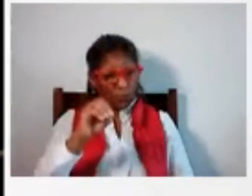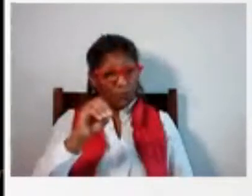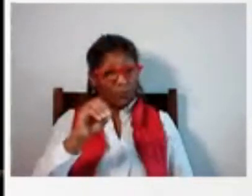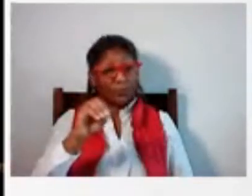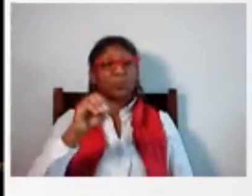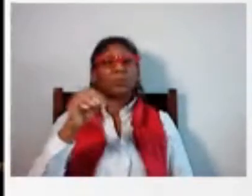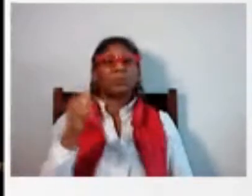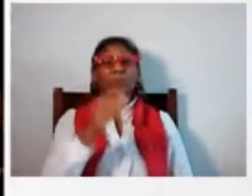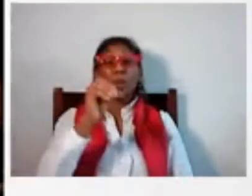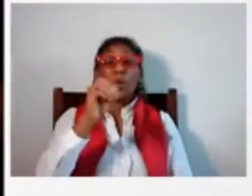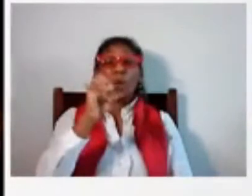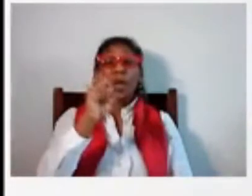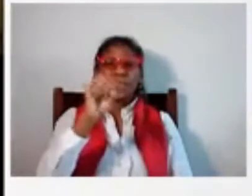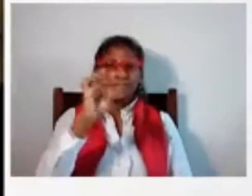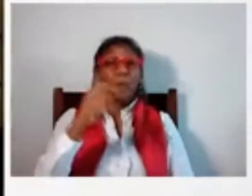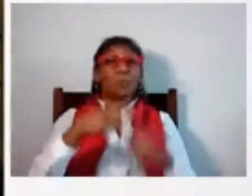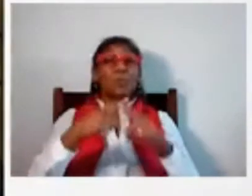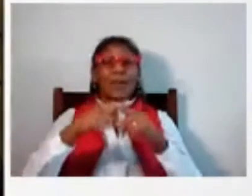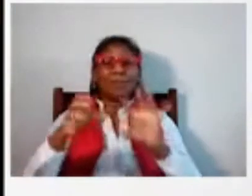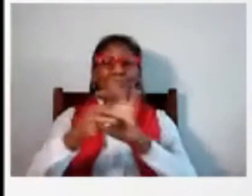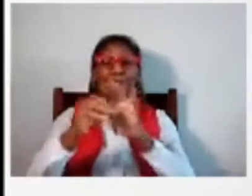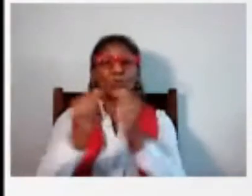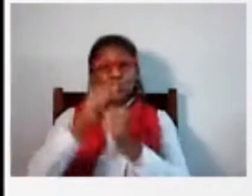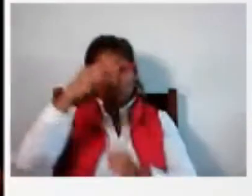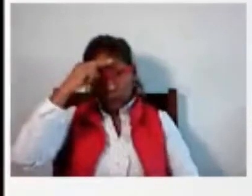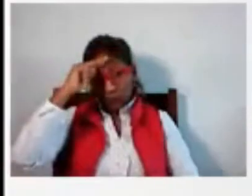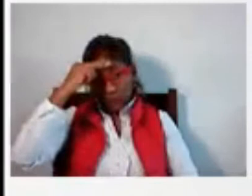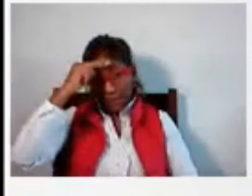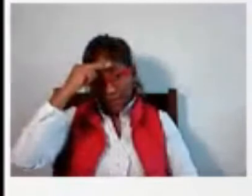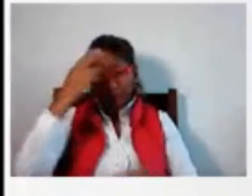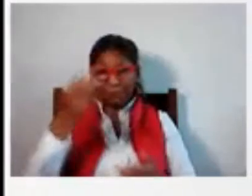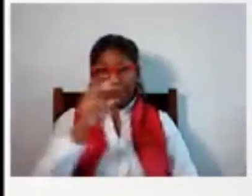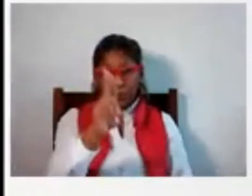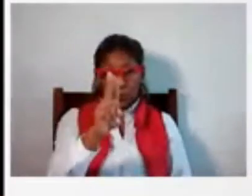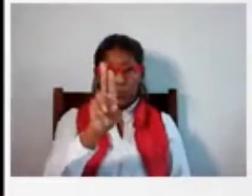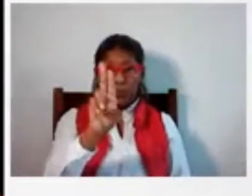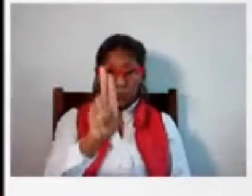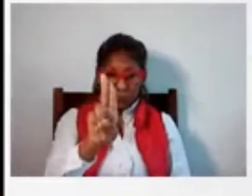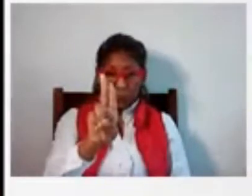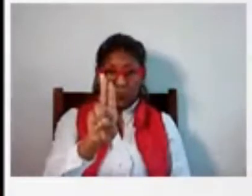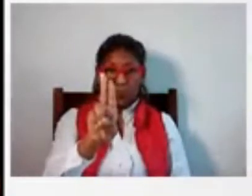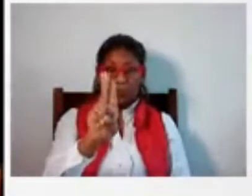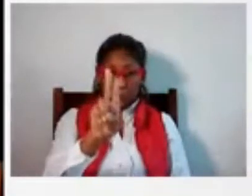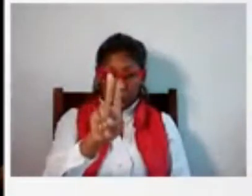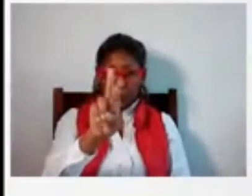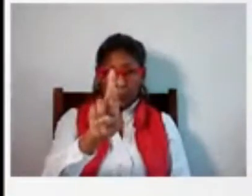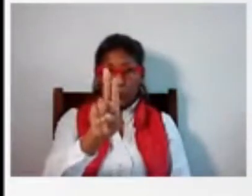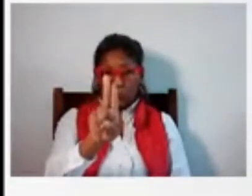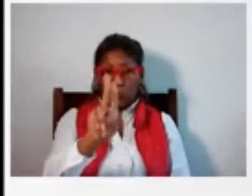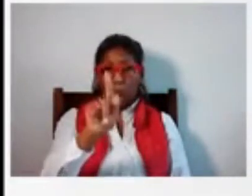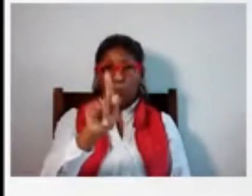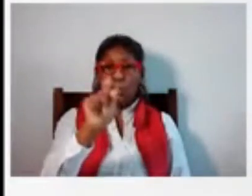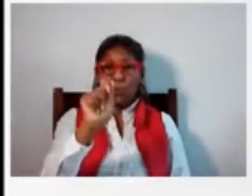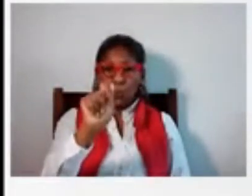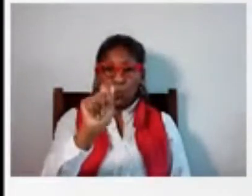também Uruguaiana. E aí, aqui neste gráfico, a gente tem, nesta faixa azul, a disponibilidade de leitos